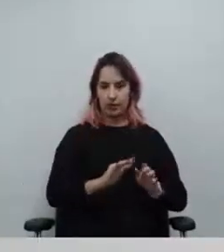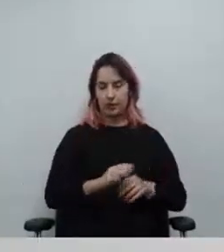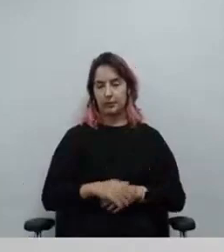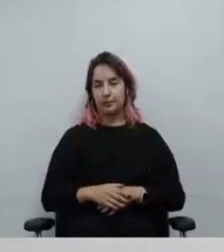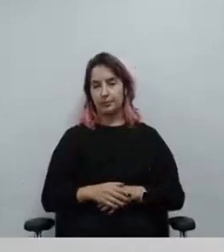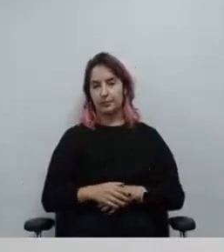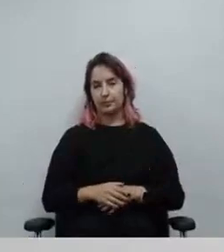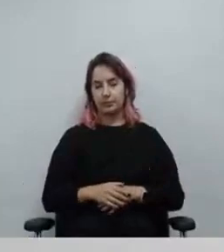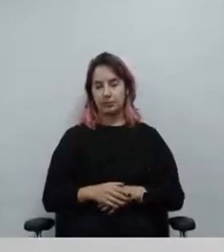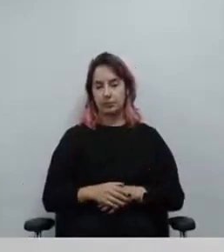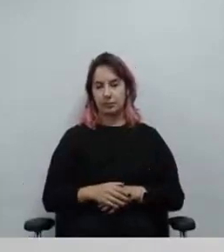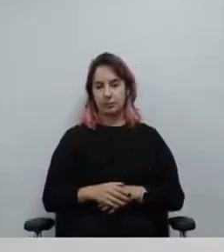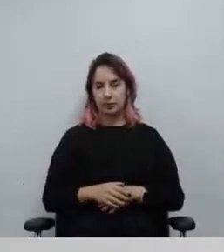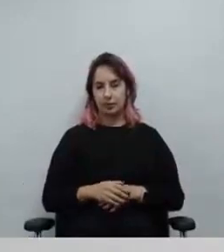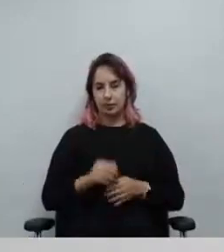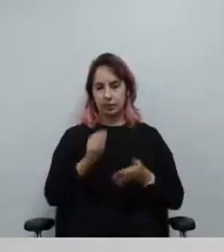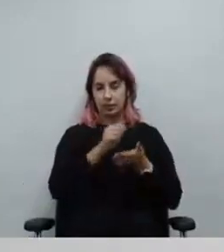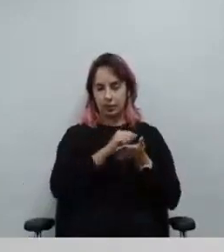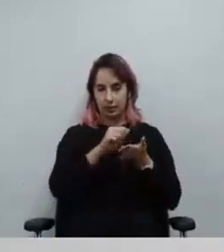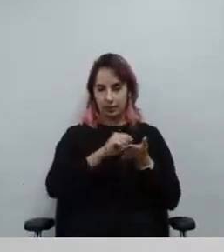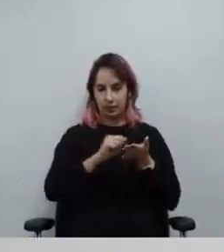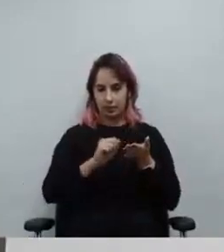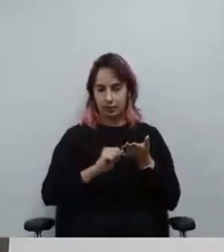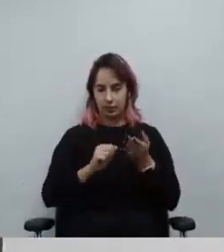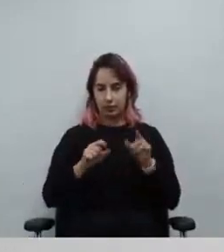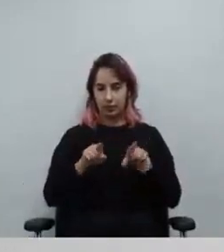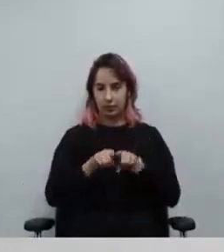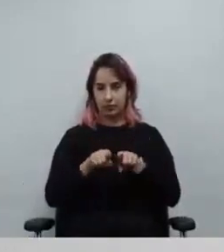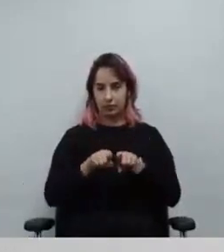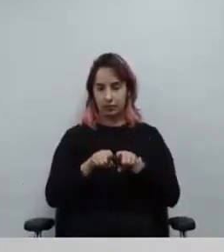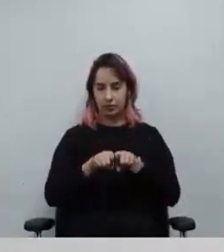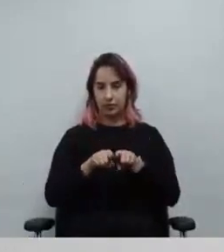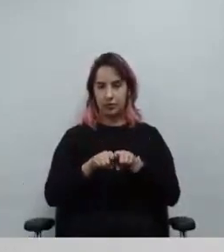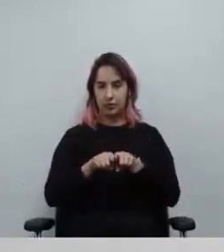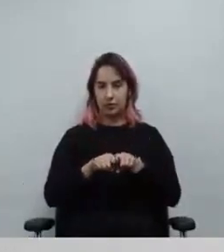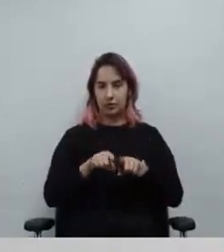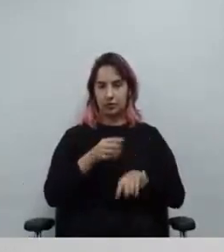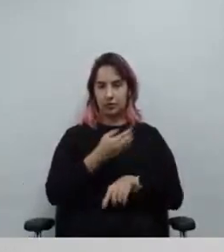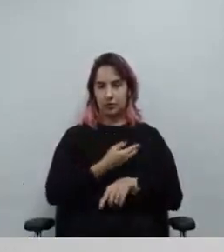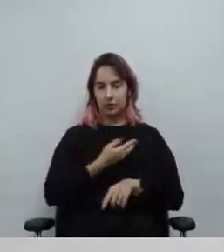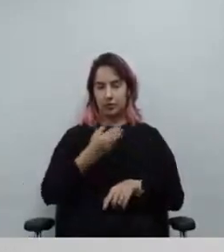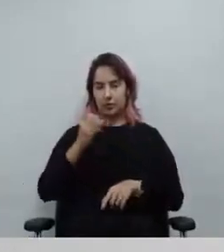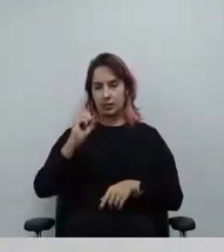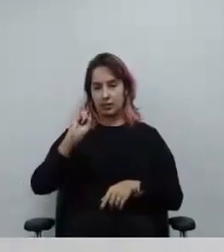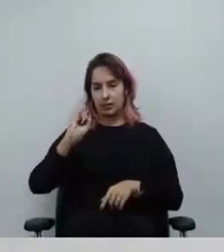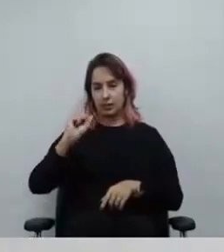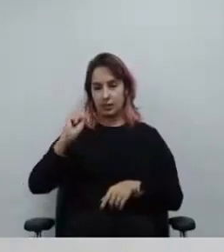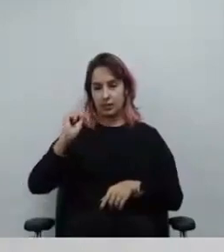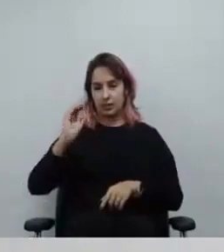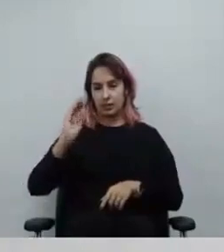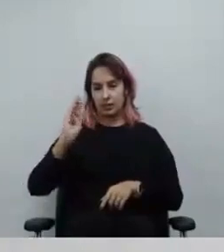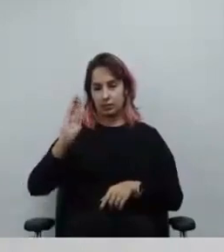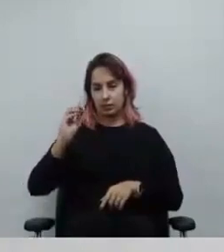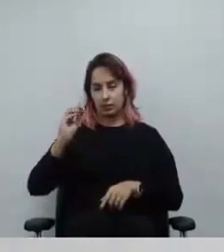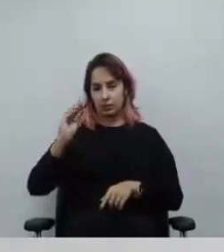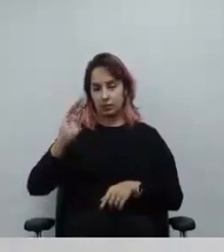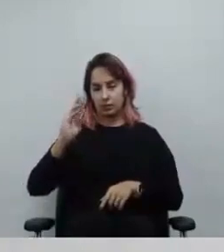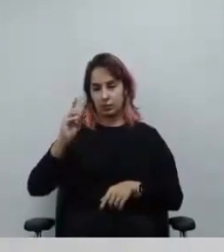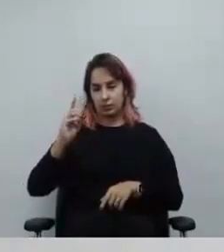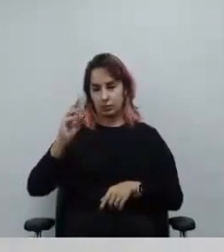termos do voto do conselheiro relator, para registrar aqui, né, também as congratulações à colega Isadora pelo desempenho